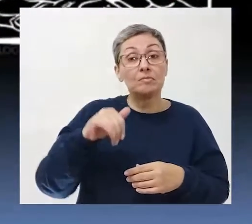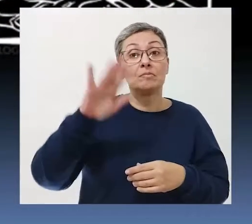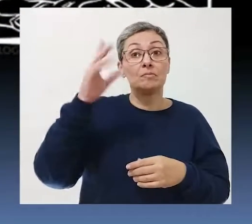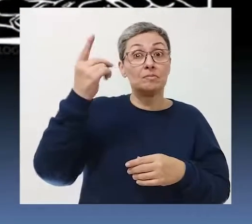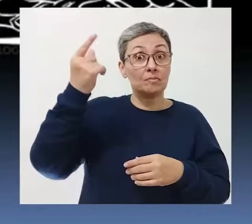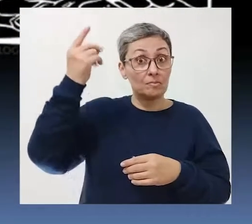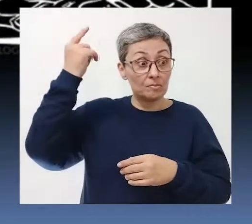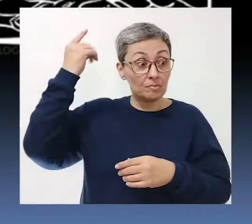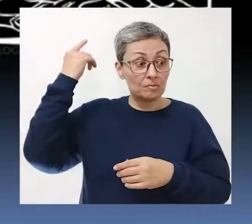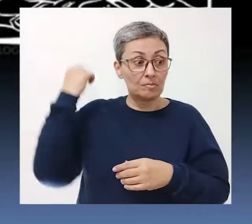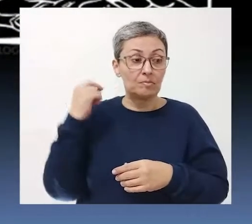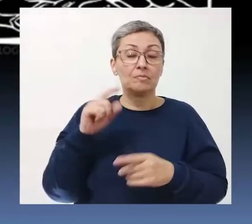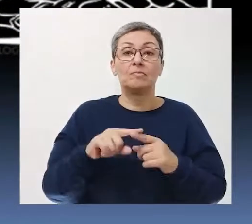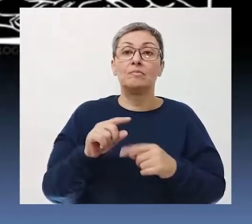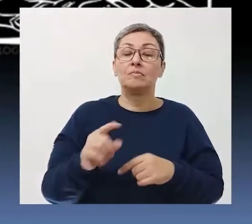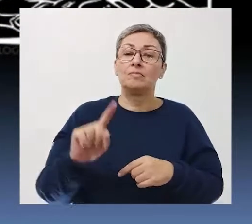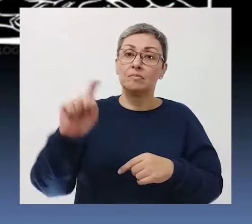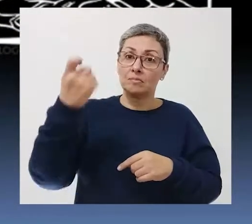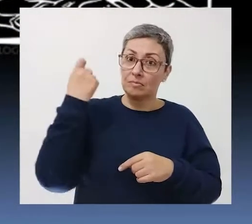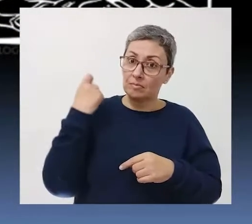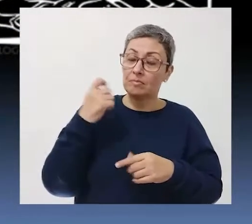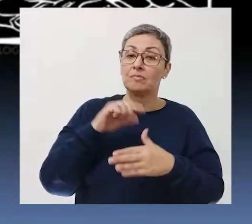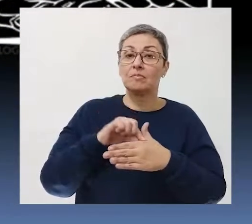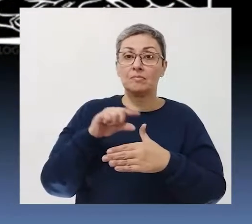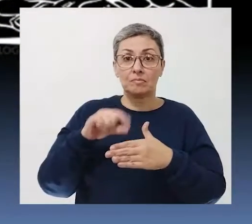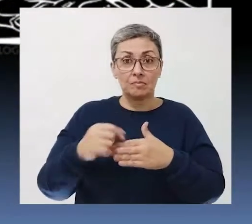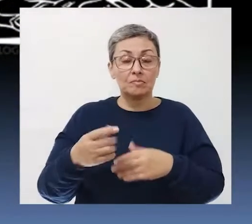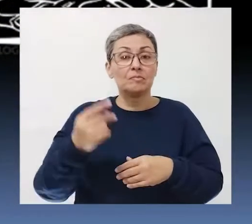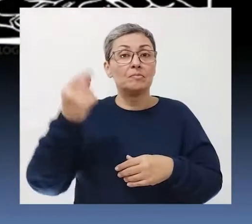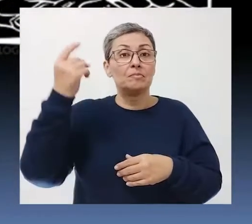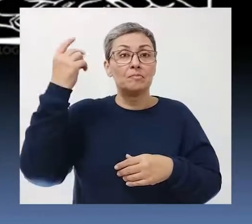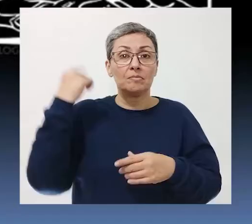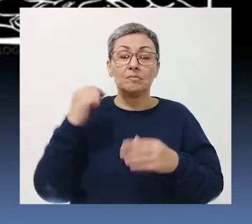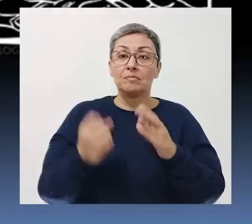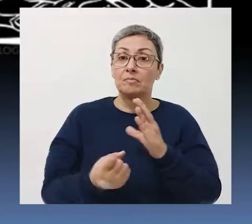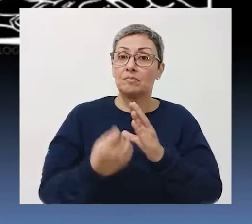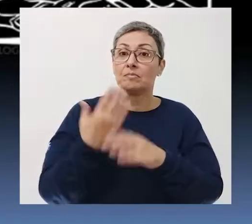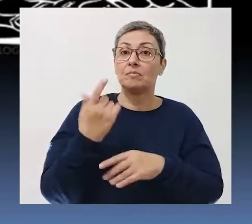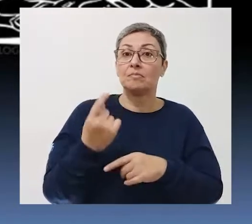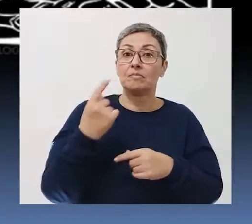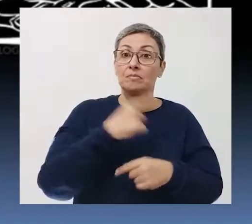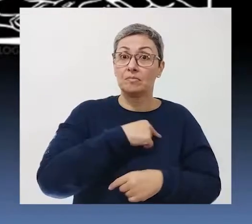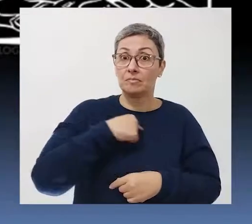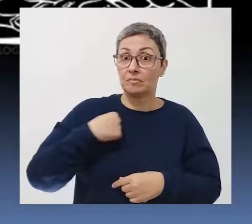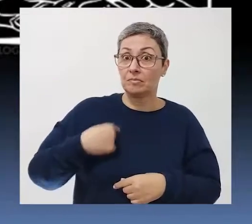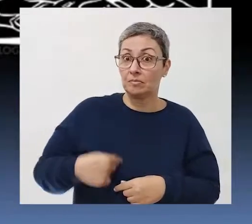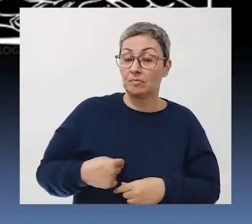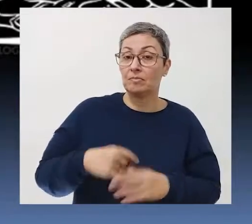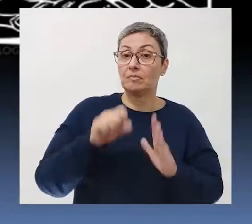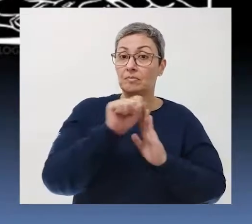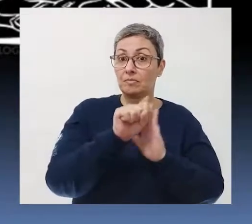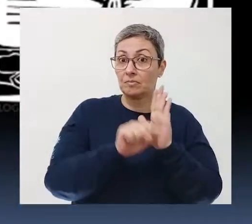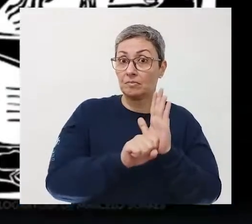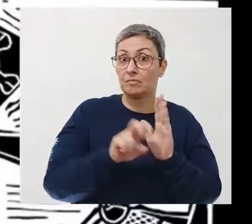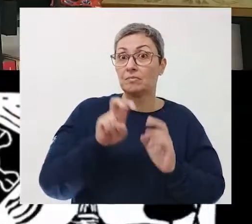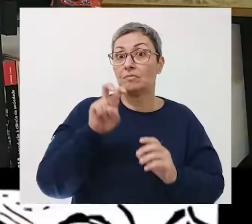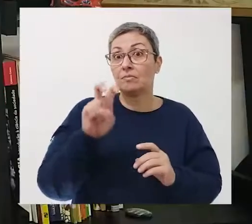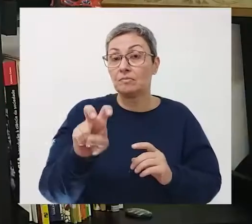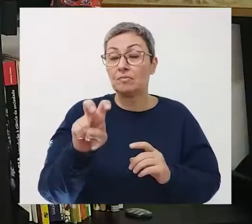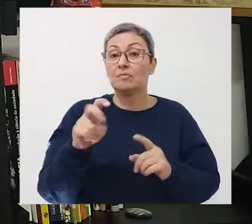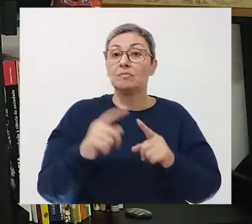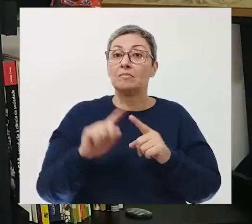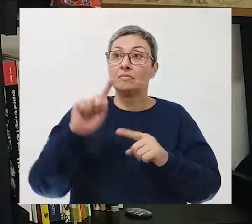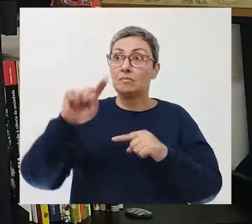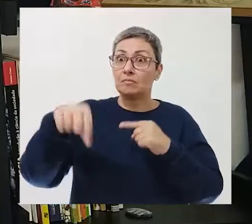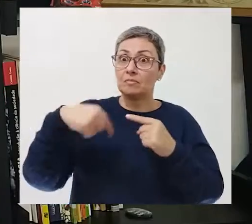antiga, né? Mas é bem anterior ao cordel, ela é mais antiga. Ela surgiu na China, no século V, chegando logo até